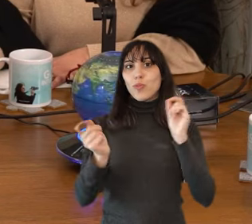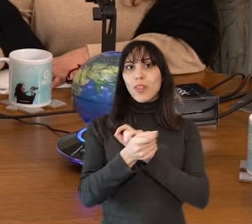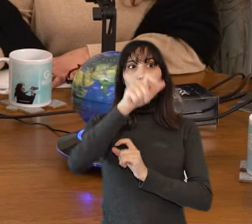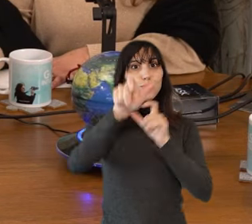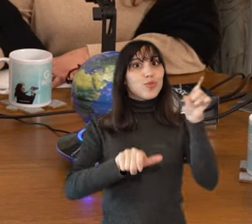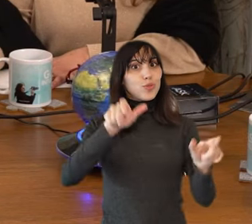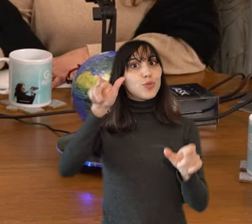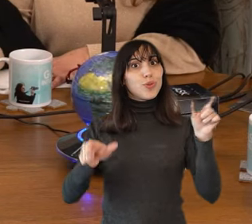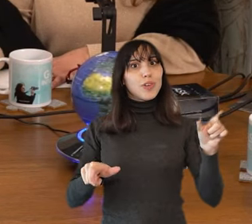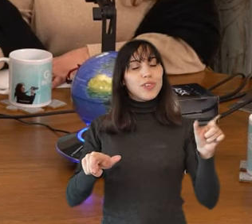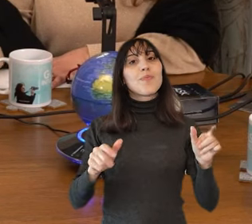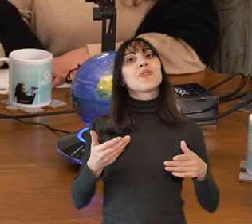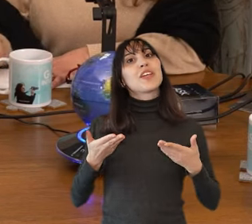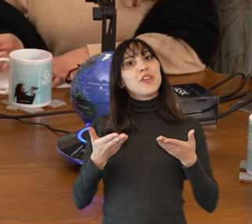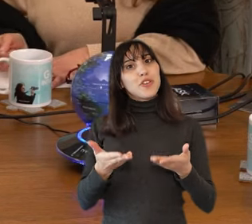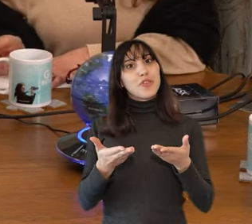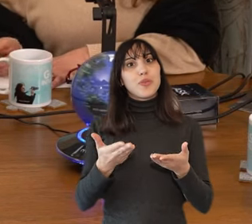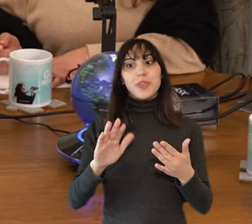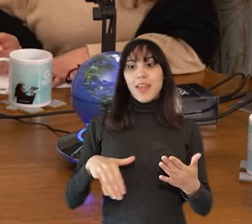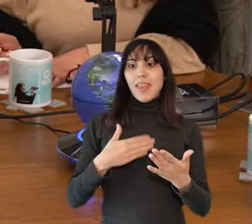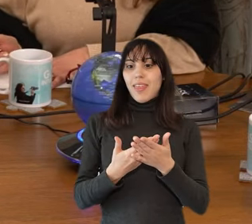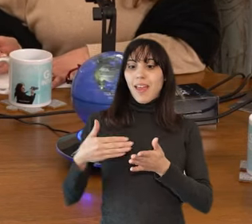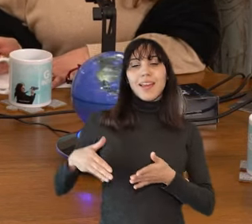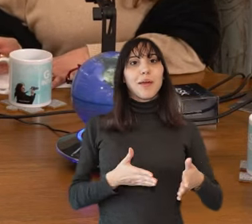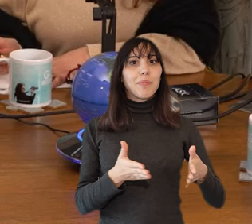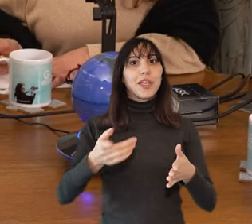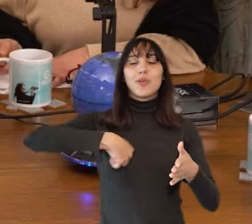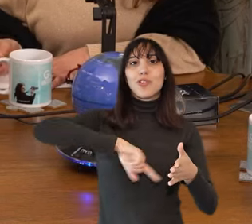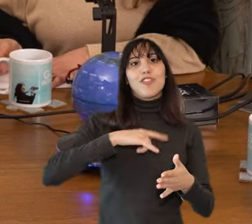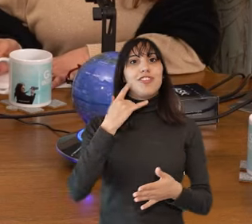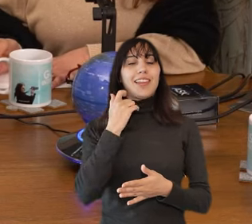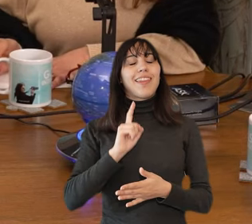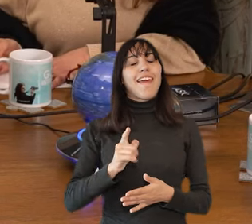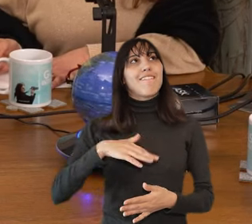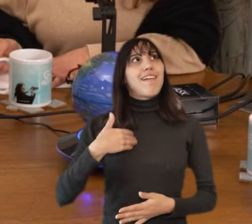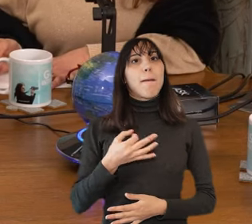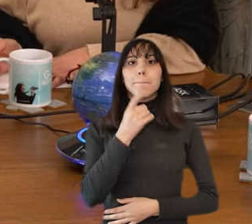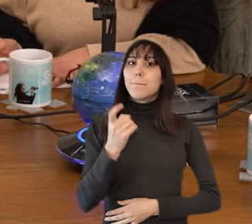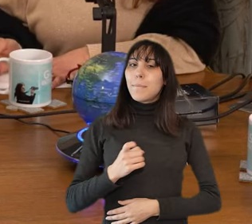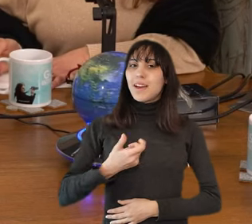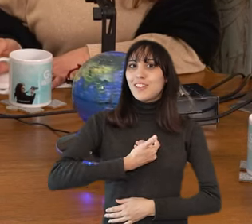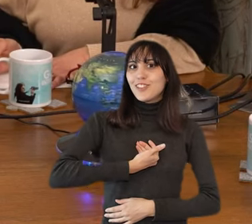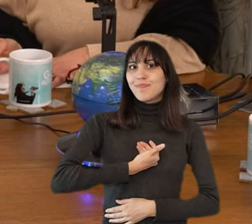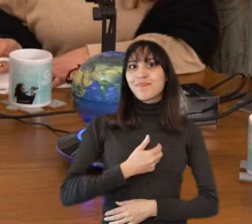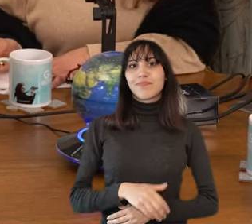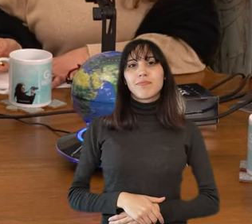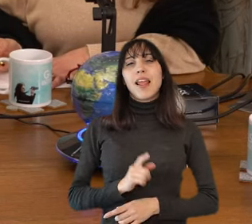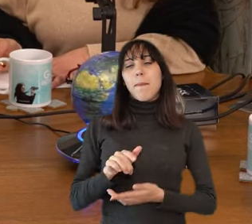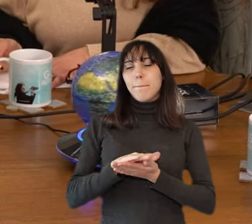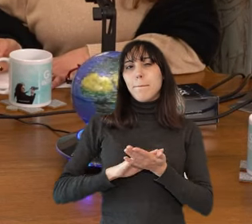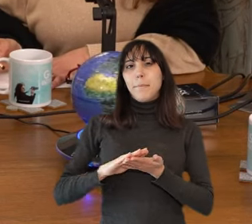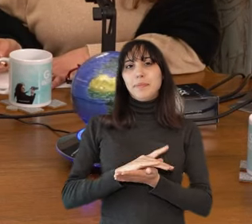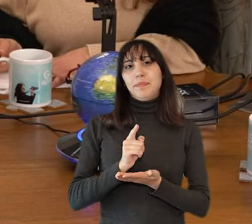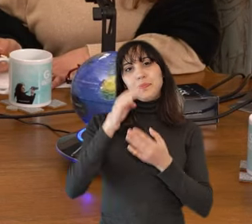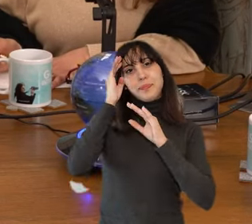humanidade não é e ajuda a fazer essa esse caminho que todos nós procuramos de paz nãoé e de Portanto acho que é pela educação que nós